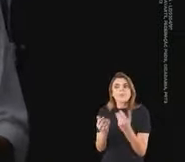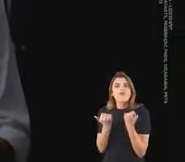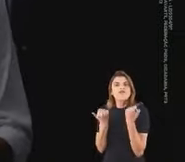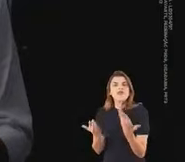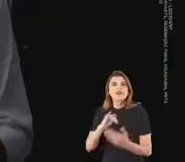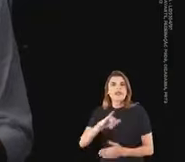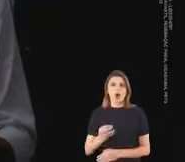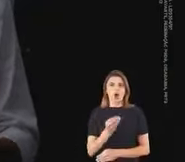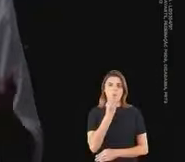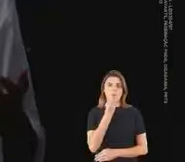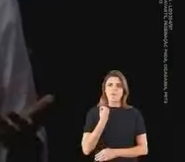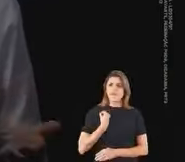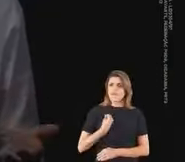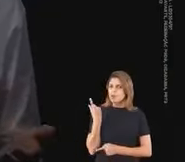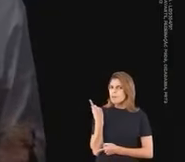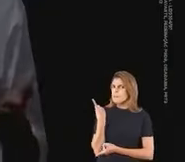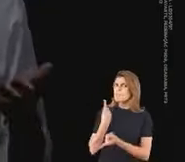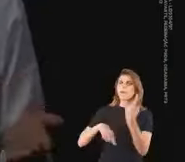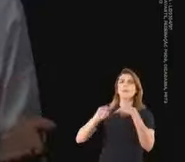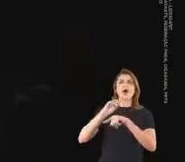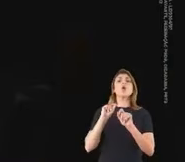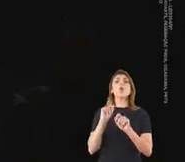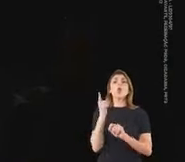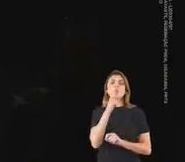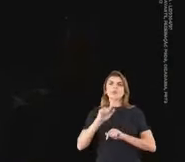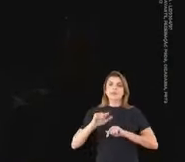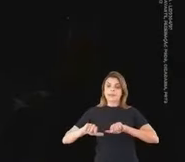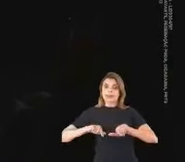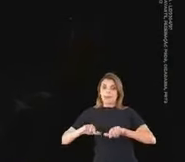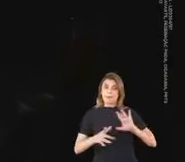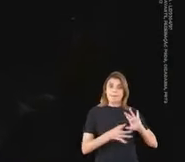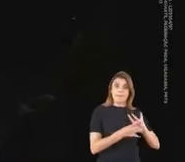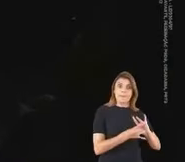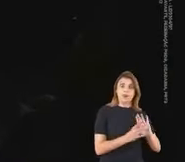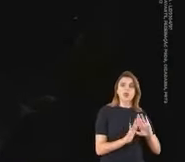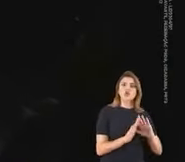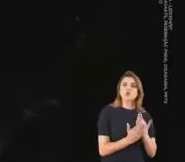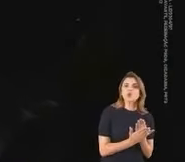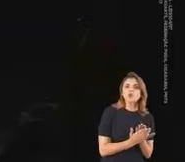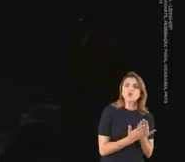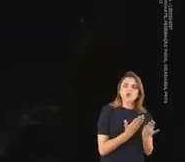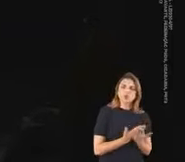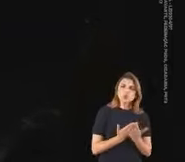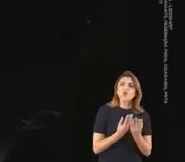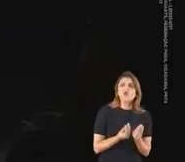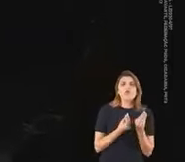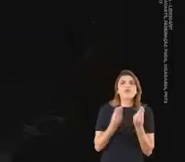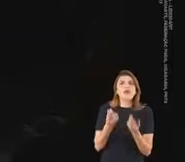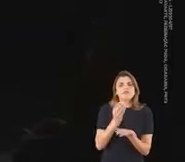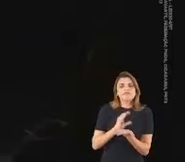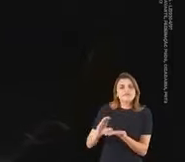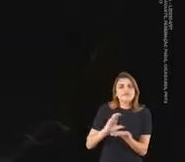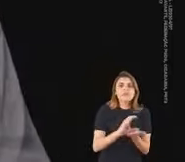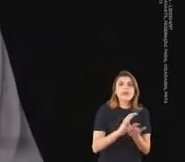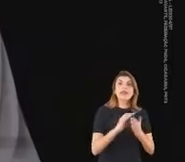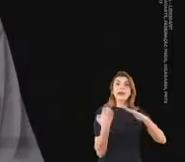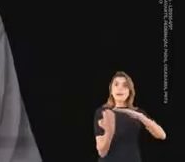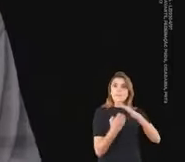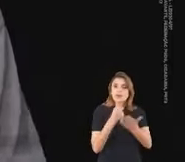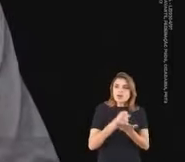nossa cidade precisam vencer na vida. E só vencem na vida com trabalho e com estudo. Eu vou dar incentivo fiscal para